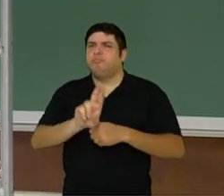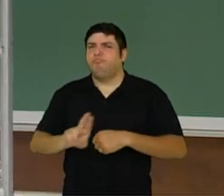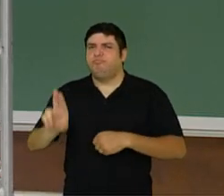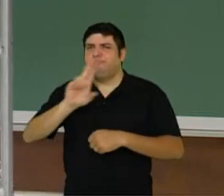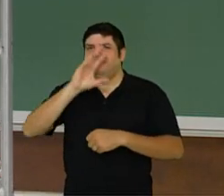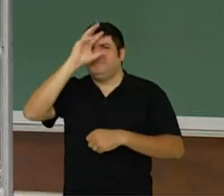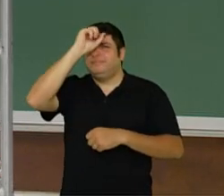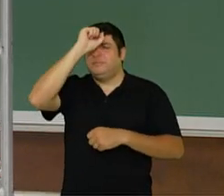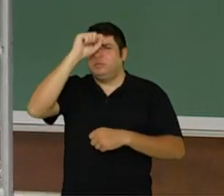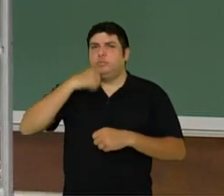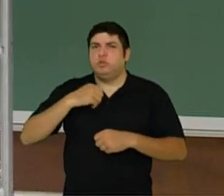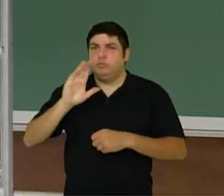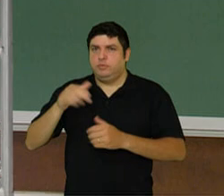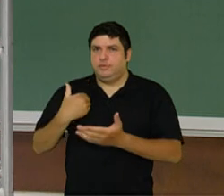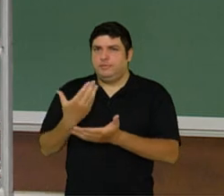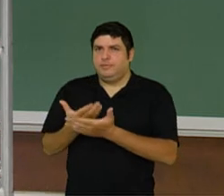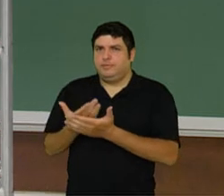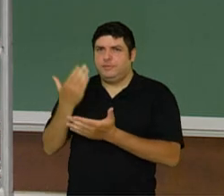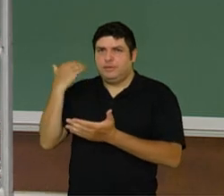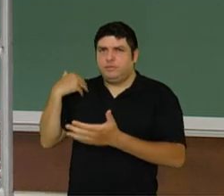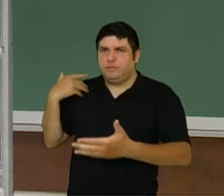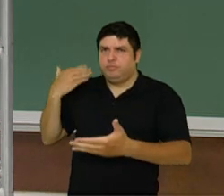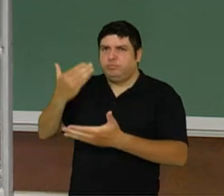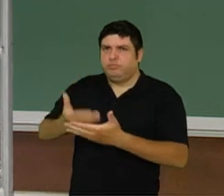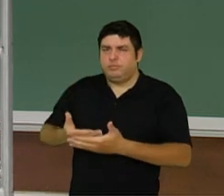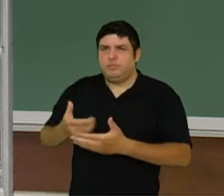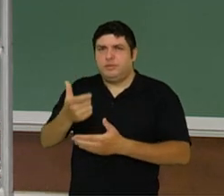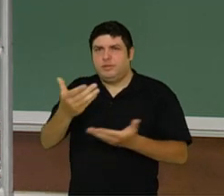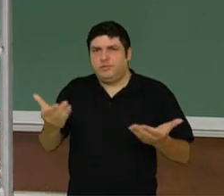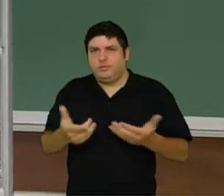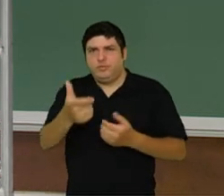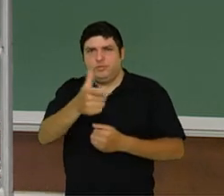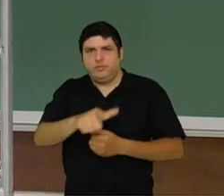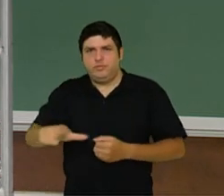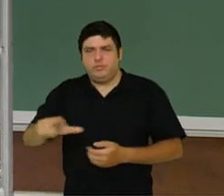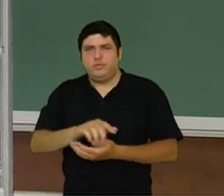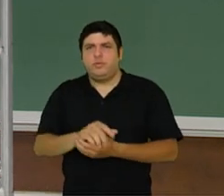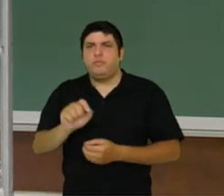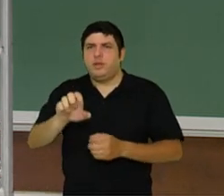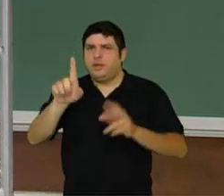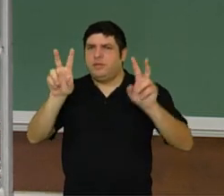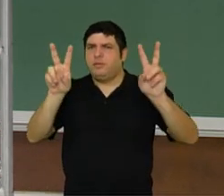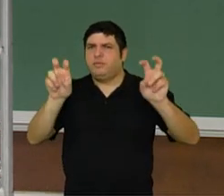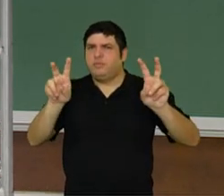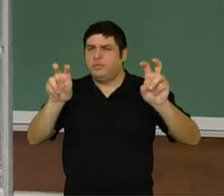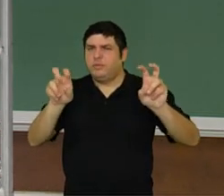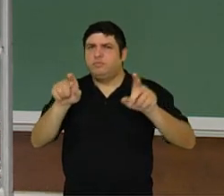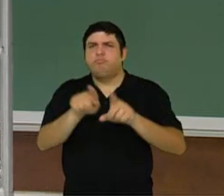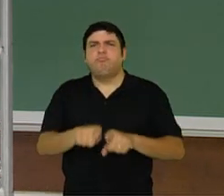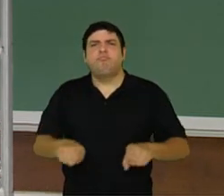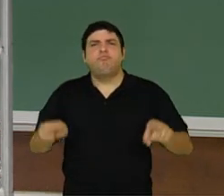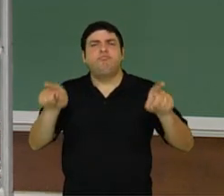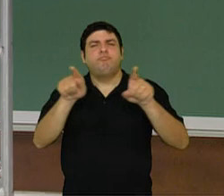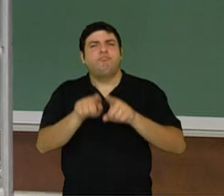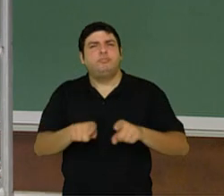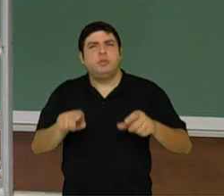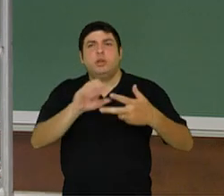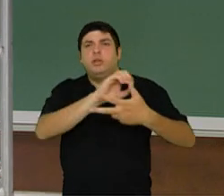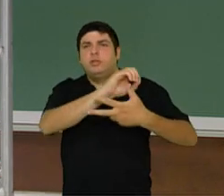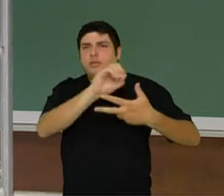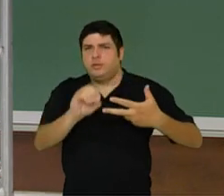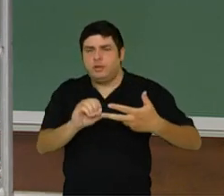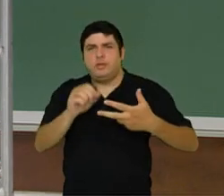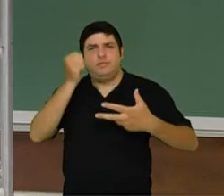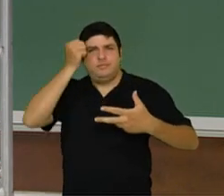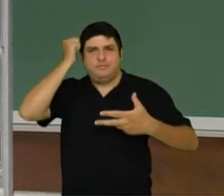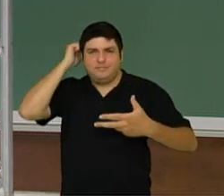aulas anteriores com esse assunto, vamos trabalhar mais uma vez, tá bom? Que esse é um assunto muito recorrente nos Enems e nos